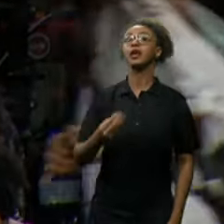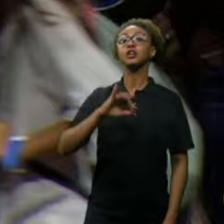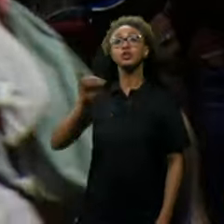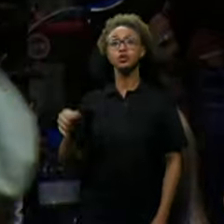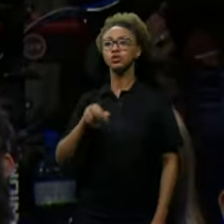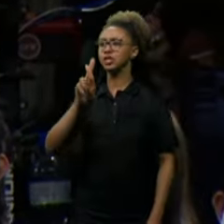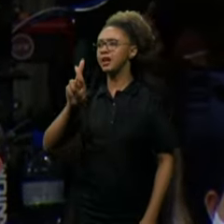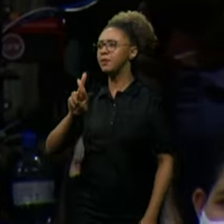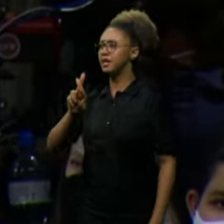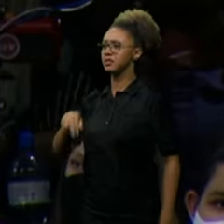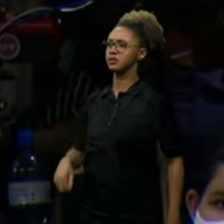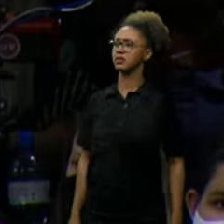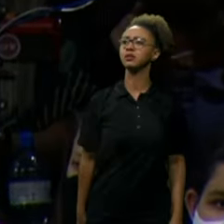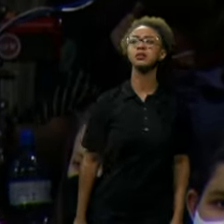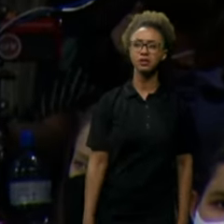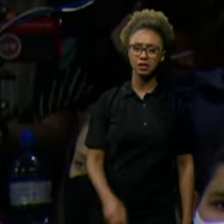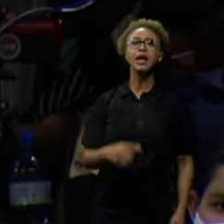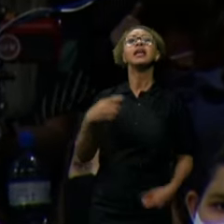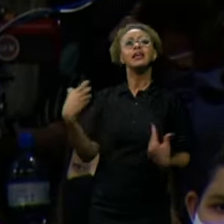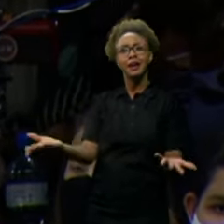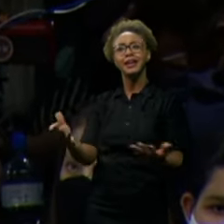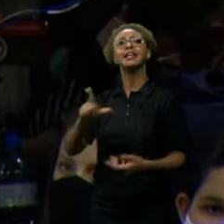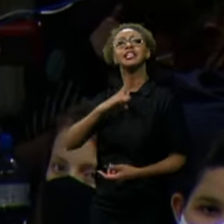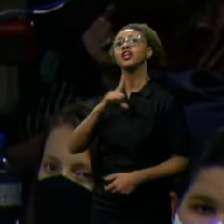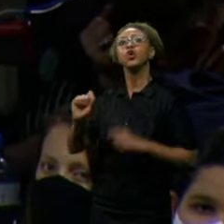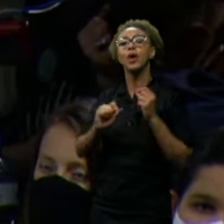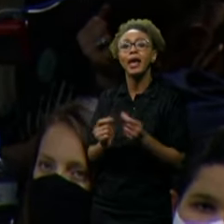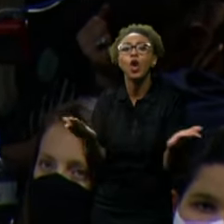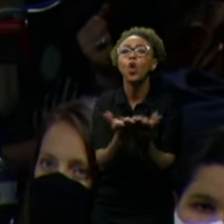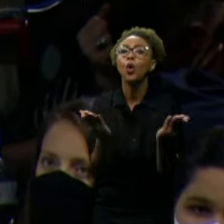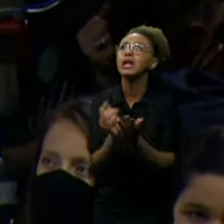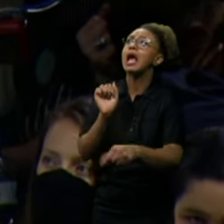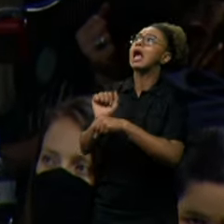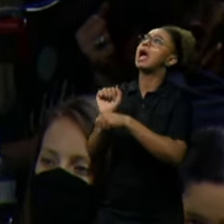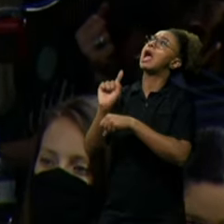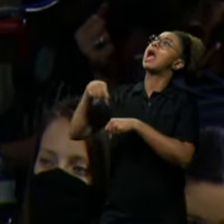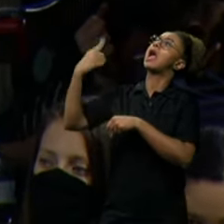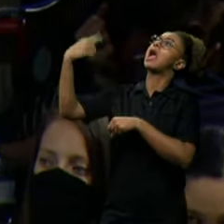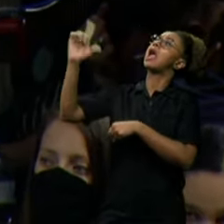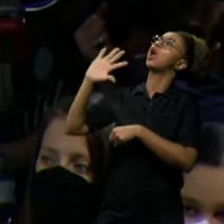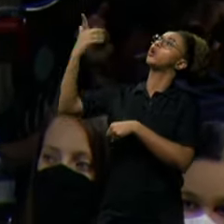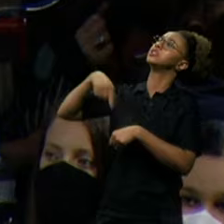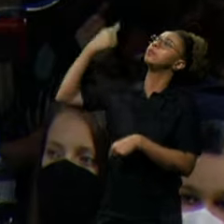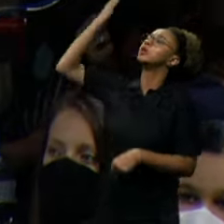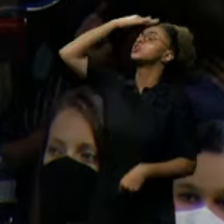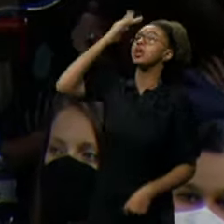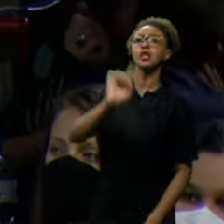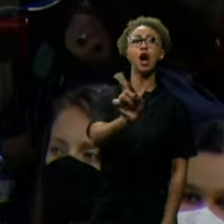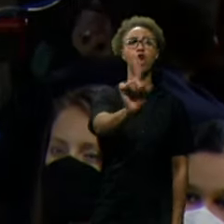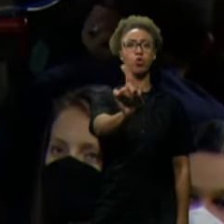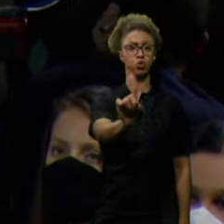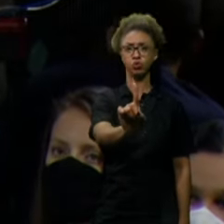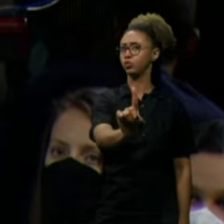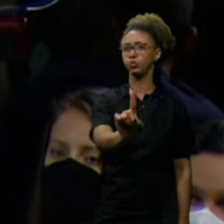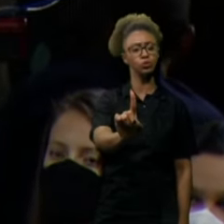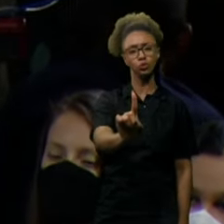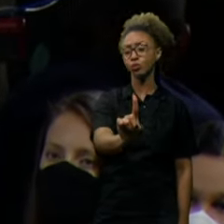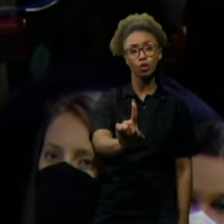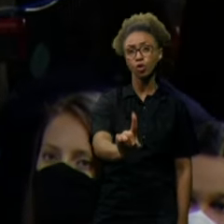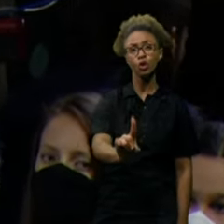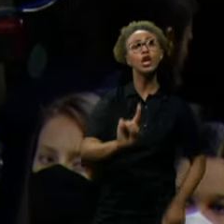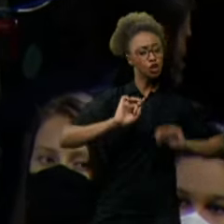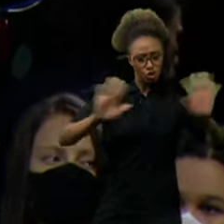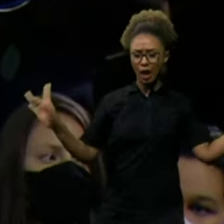clama me quando no futuro não um cristão não espera nada acontecer para saber o que ele vai fazer não